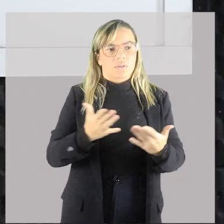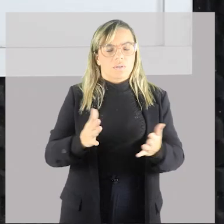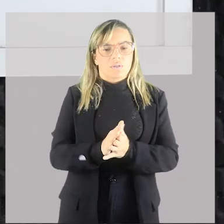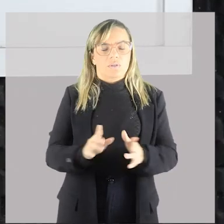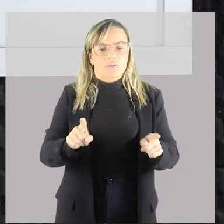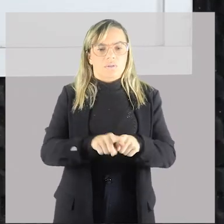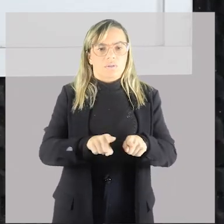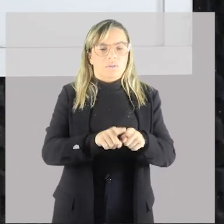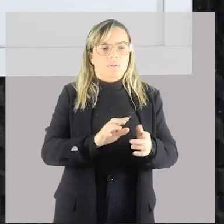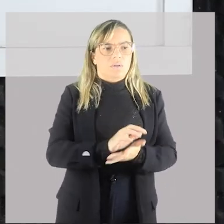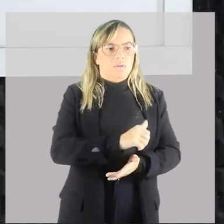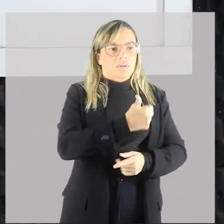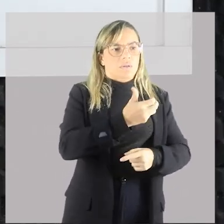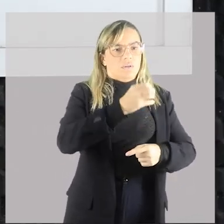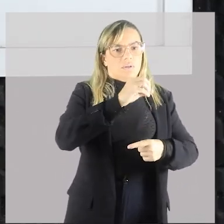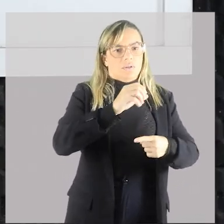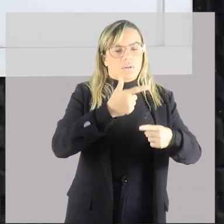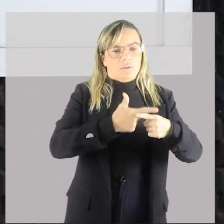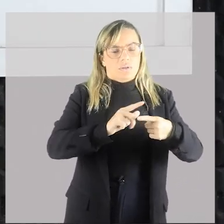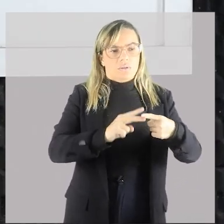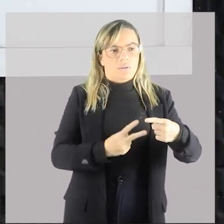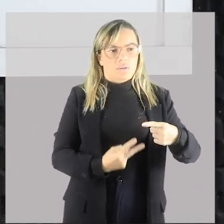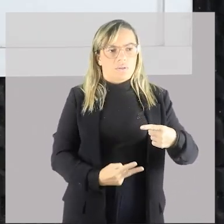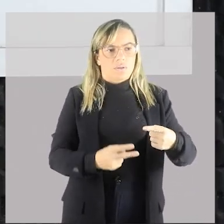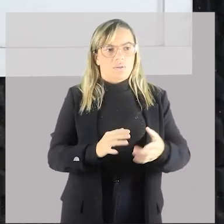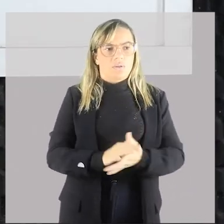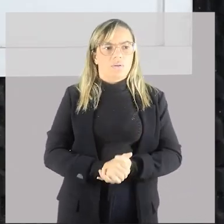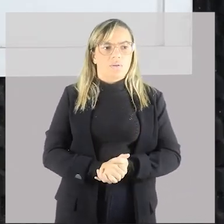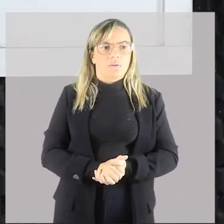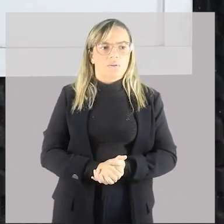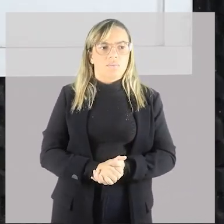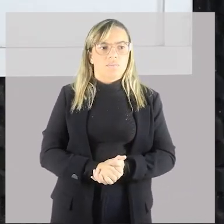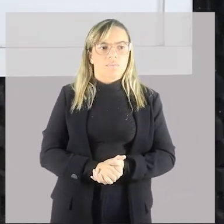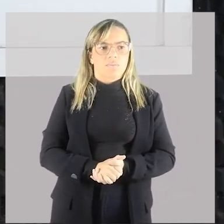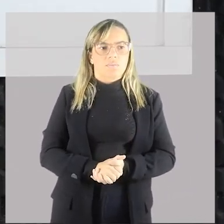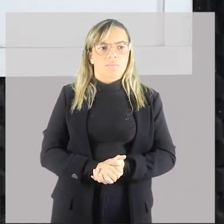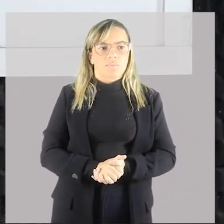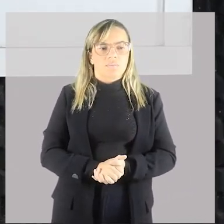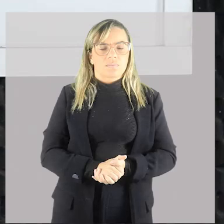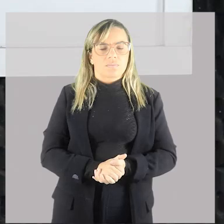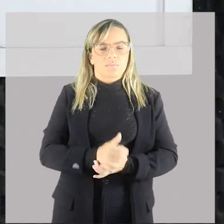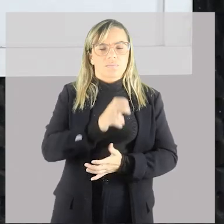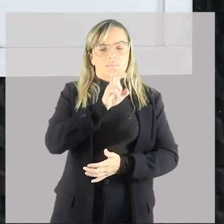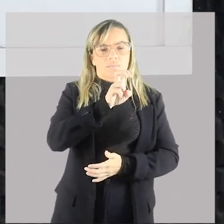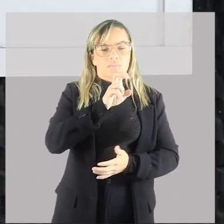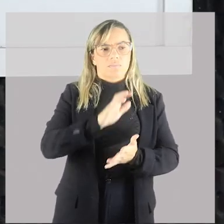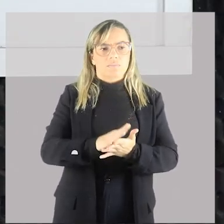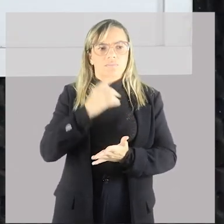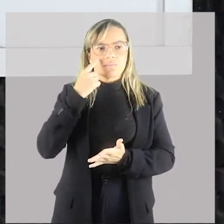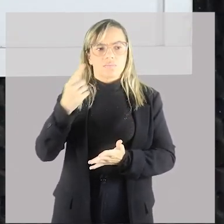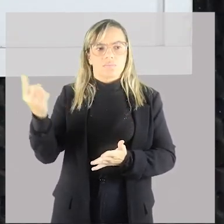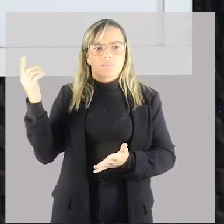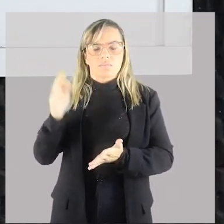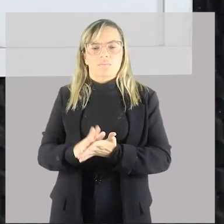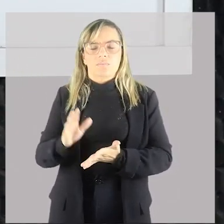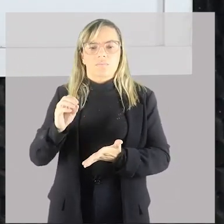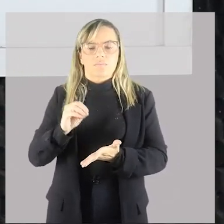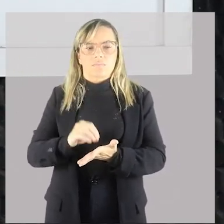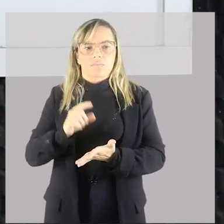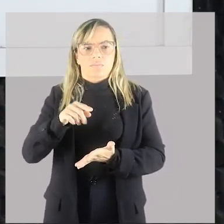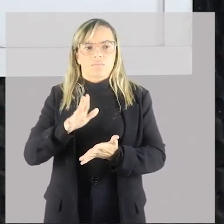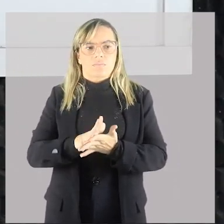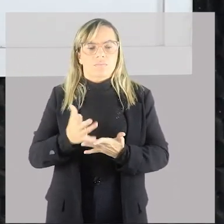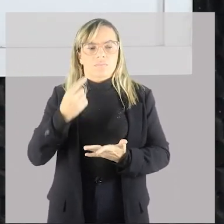ó. 10 dividido por 2, ó, dá 5. Então, o que sobrou aqui?